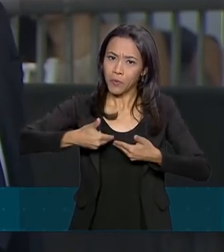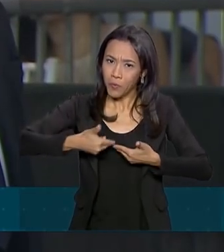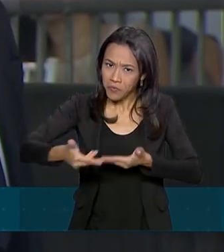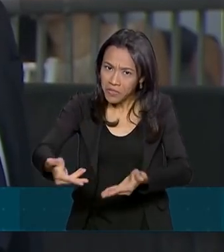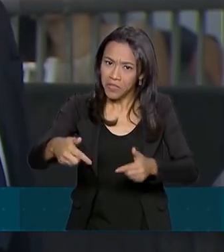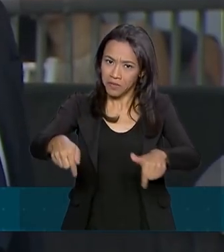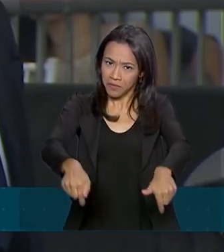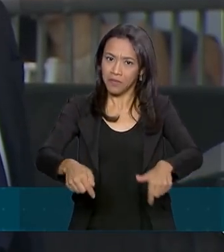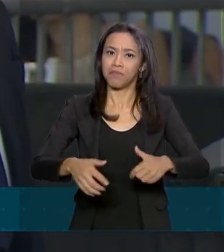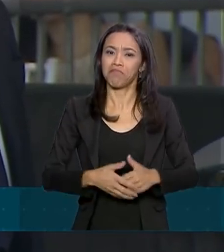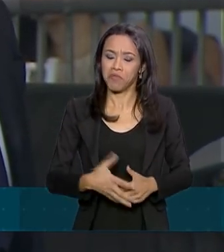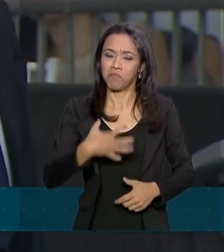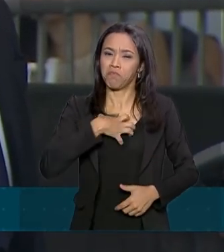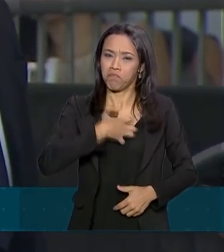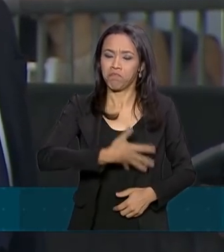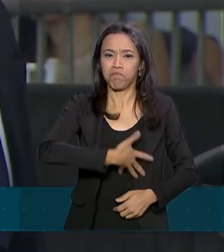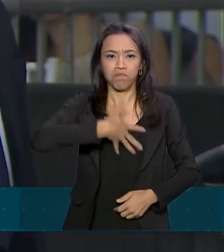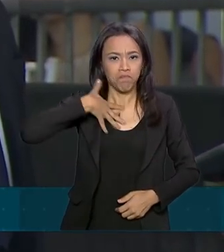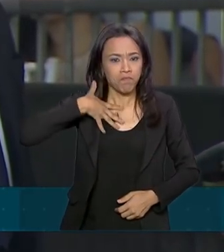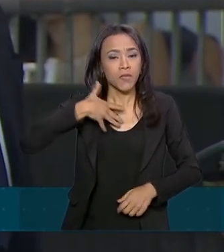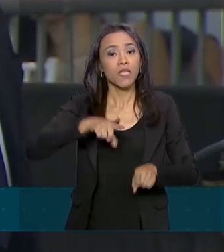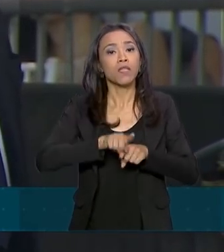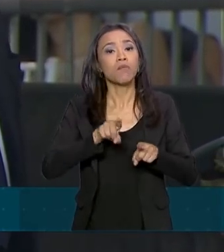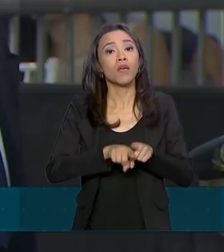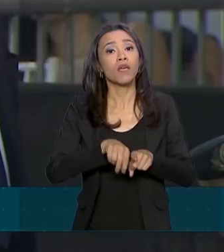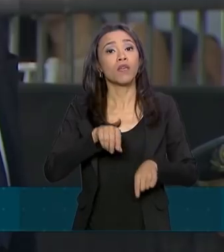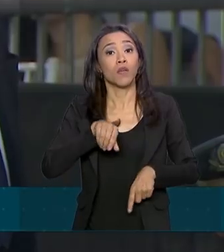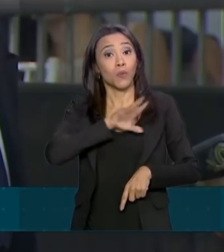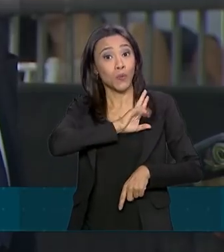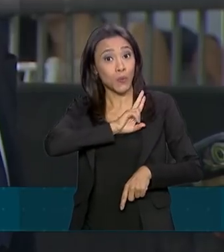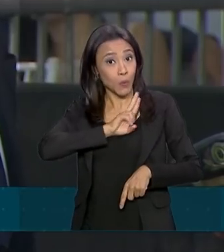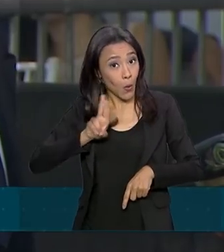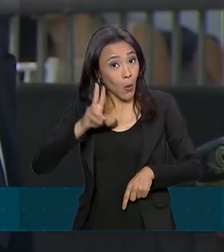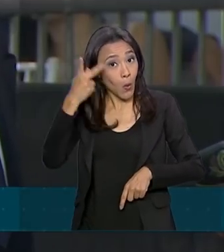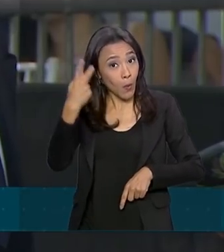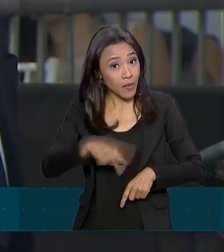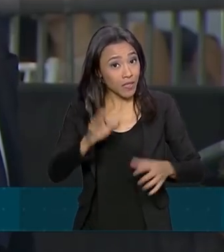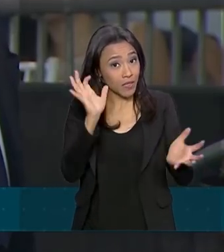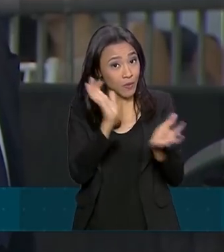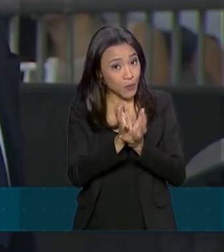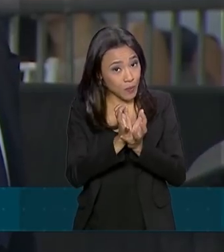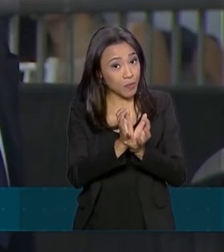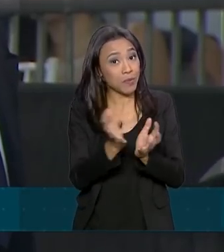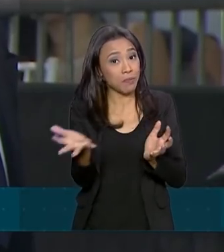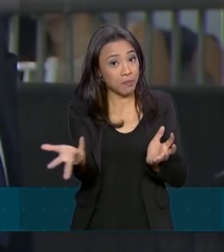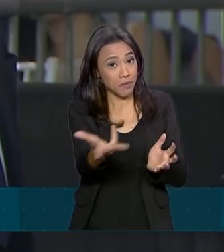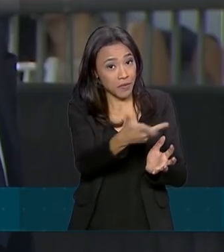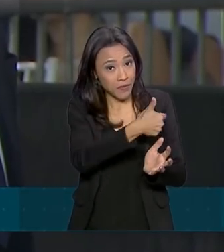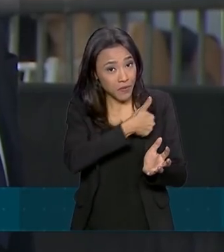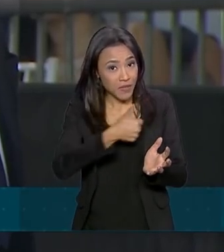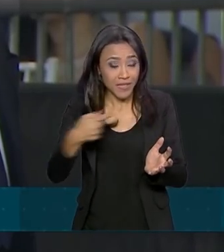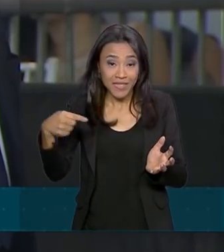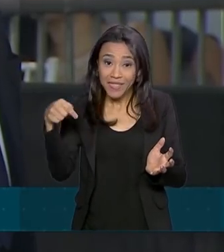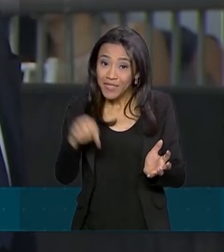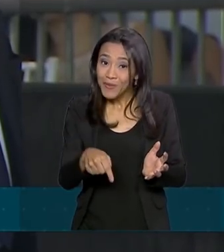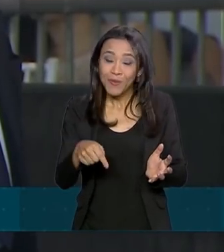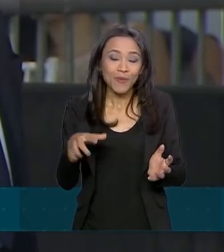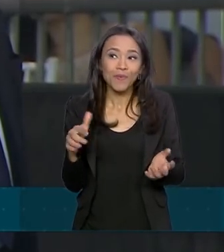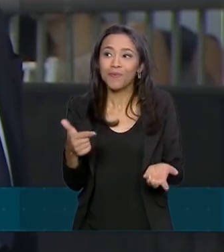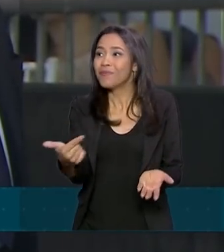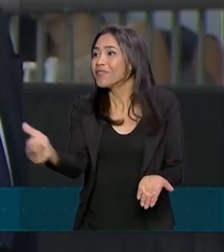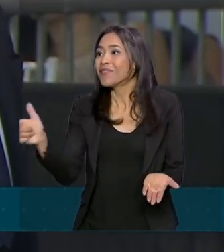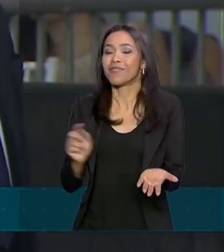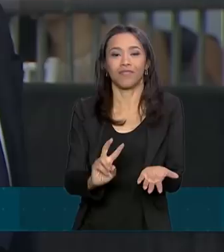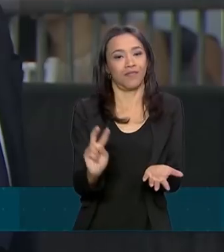honrado também com o nome que empresto a essa turma maravilhosa. Isso não tem preço. A